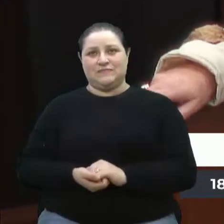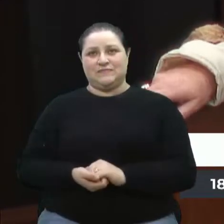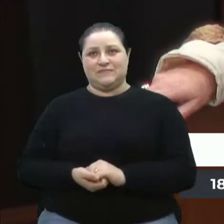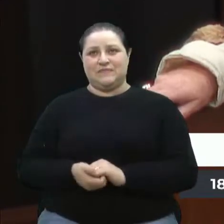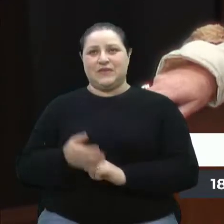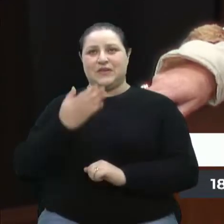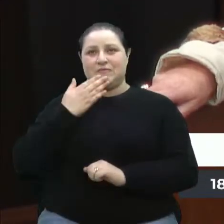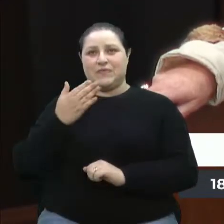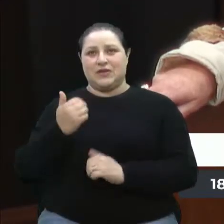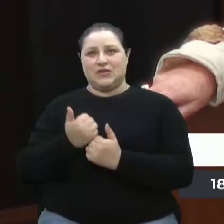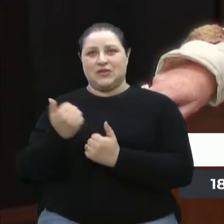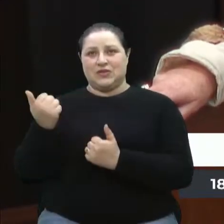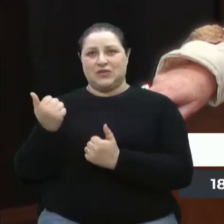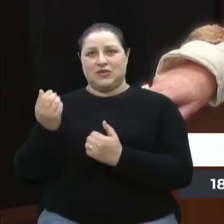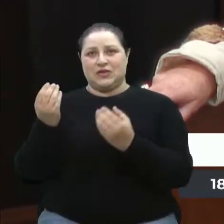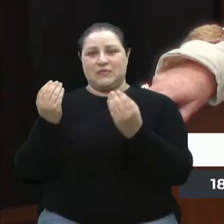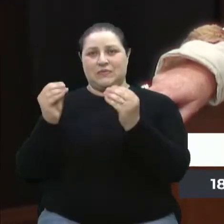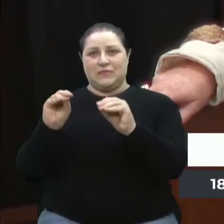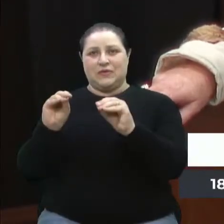pedir para a assessoria colocar.